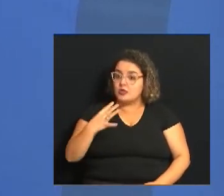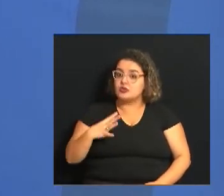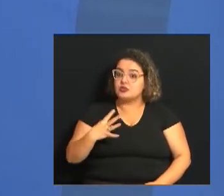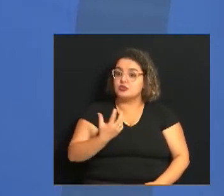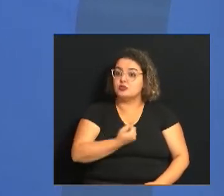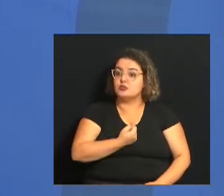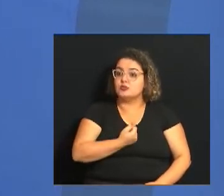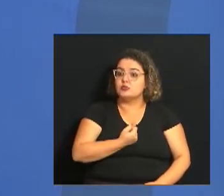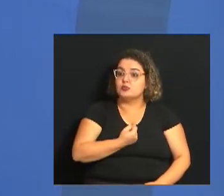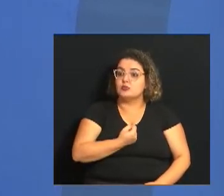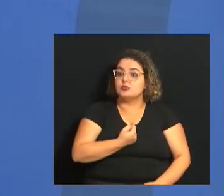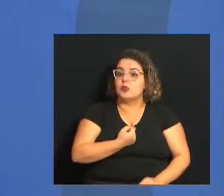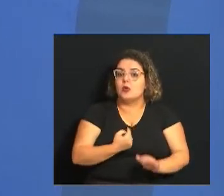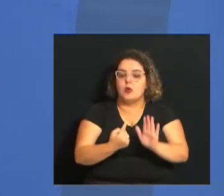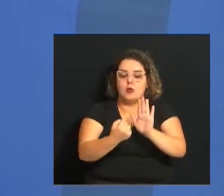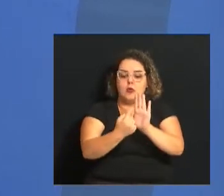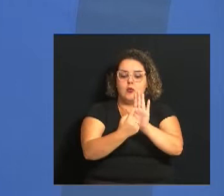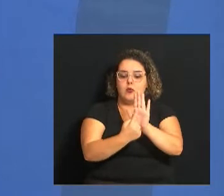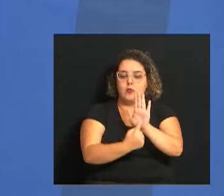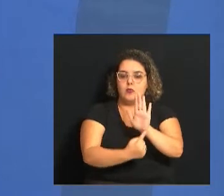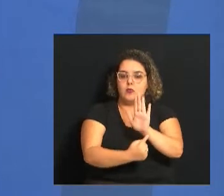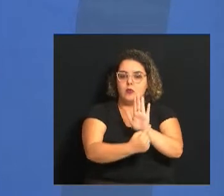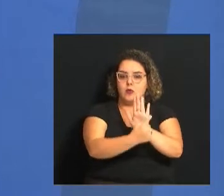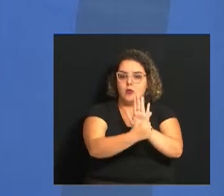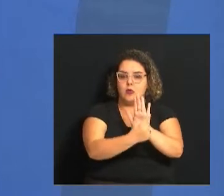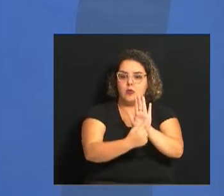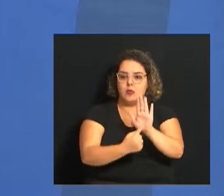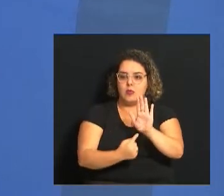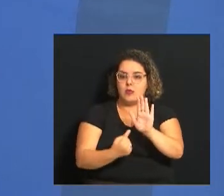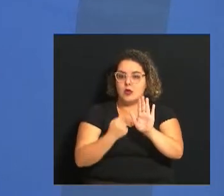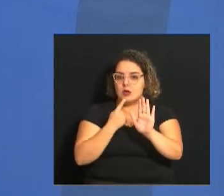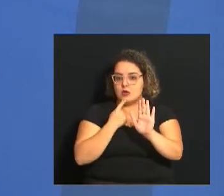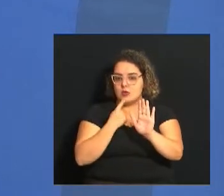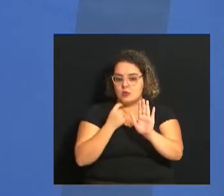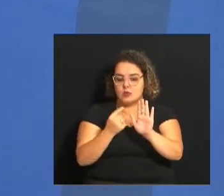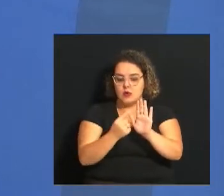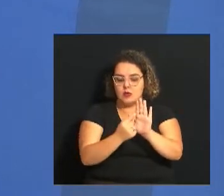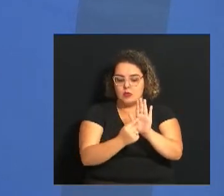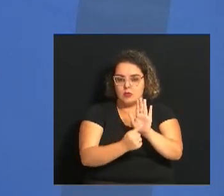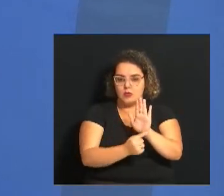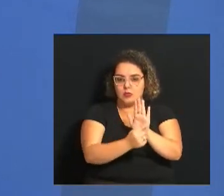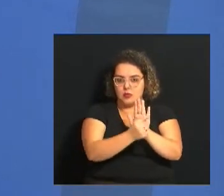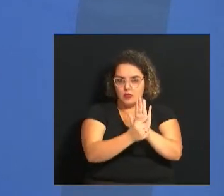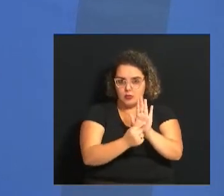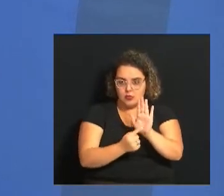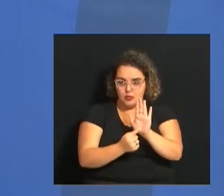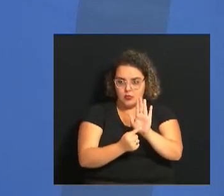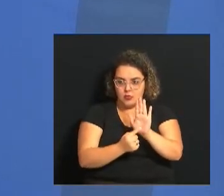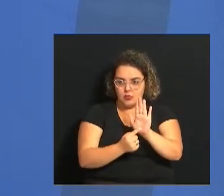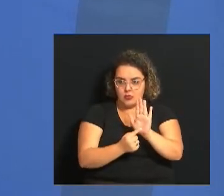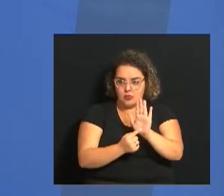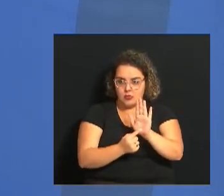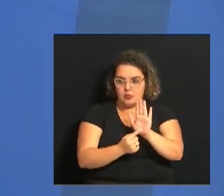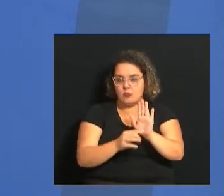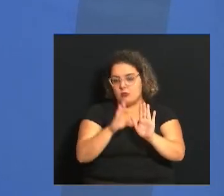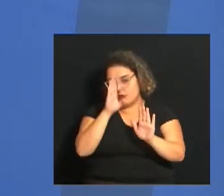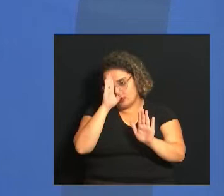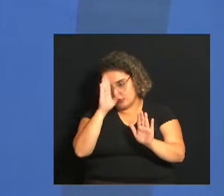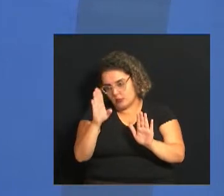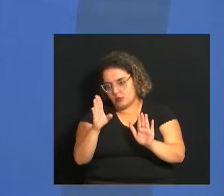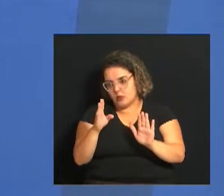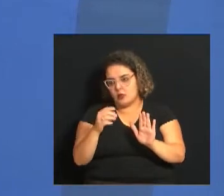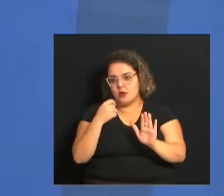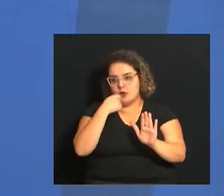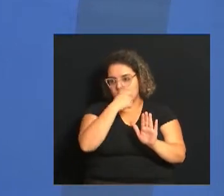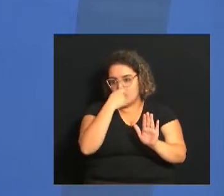ajuda, expondo a mão com uma marca no seu centro de forma de X, feita preferencialmente com batom